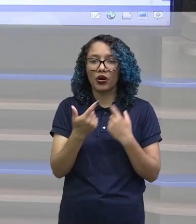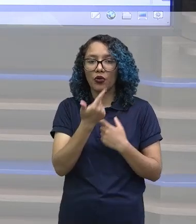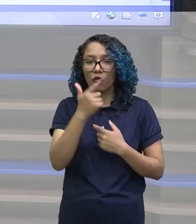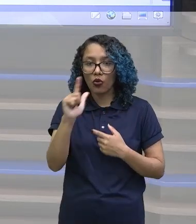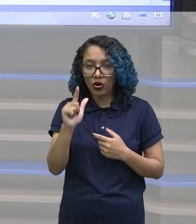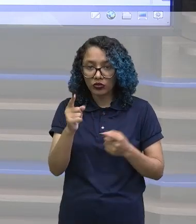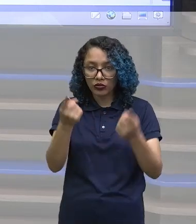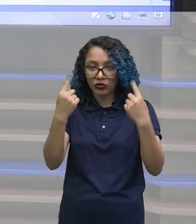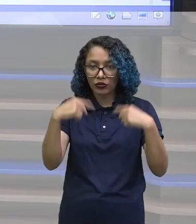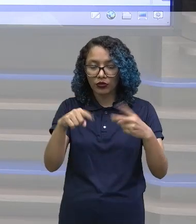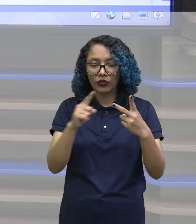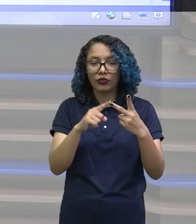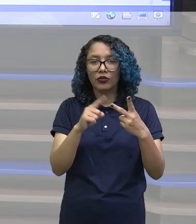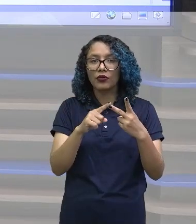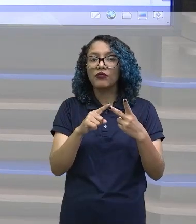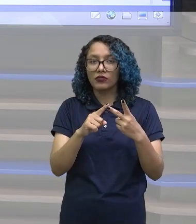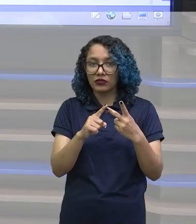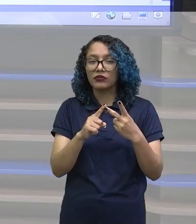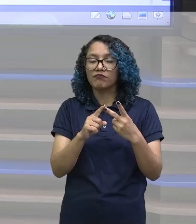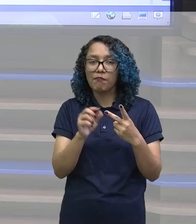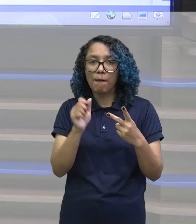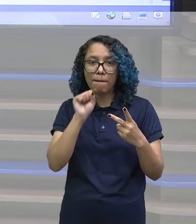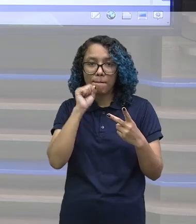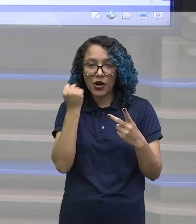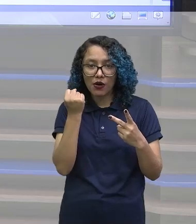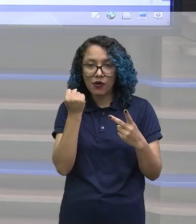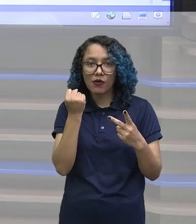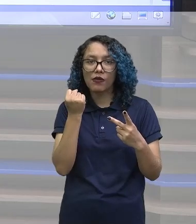pão. E aí você nota que há uma